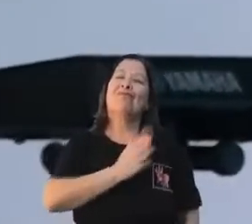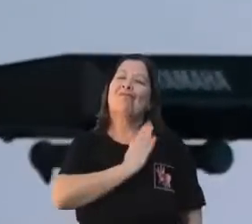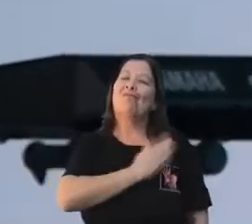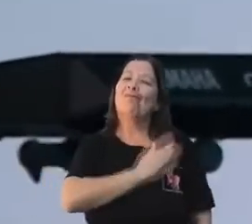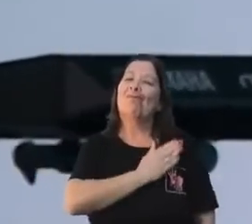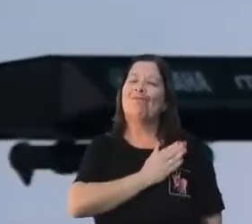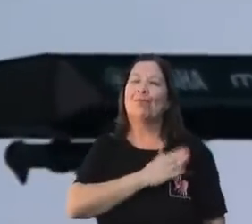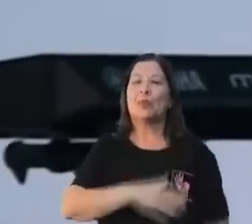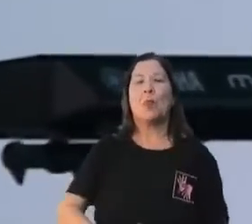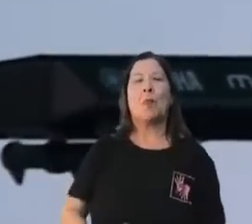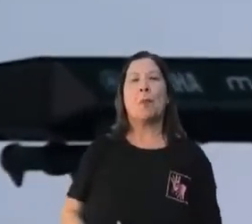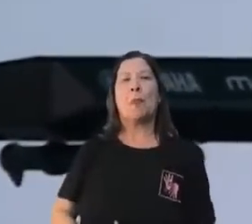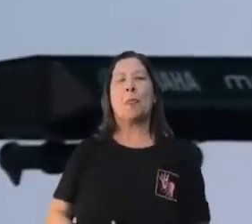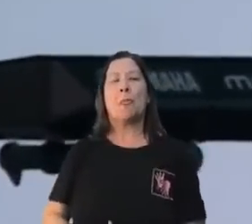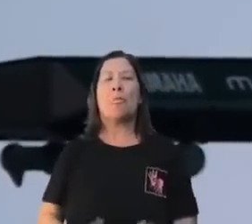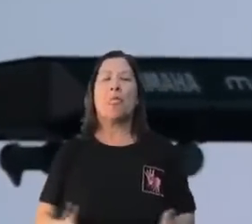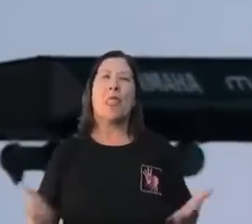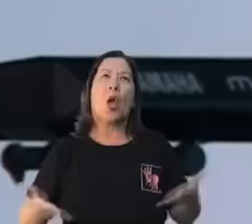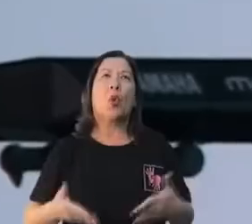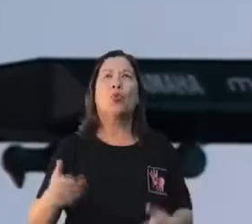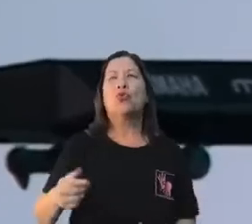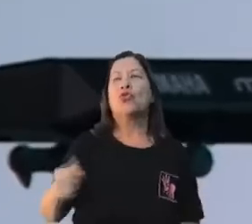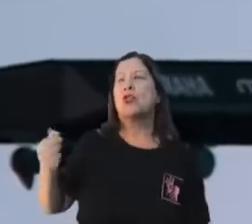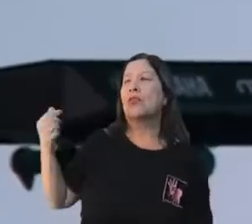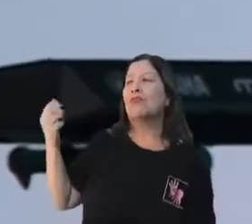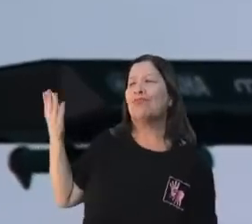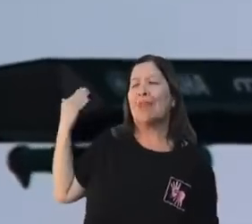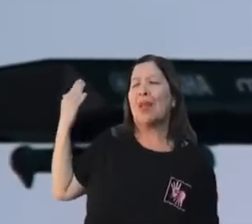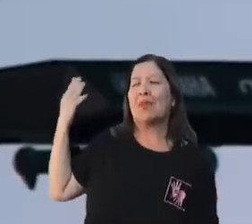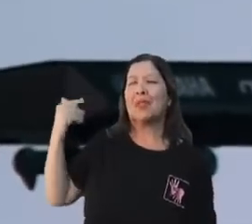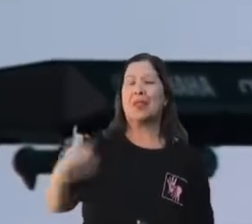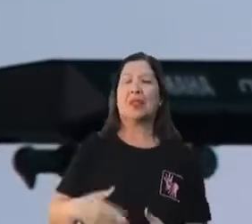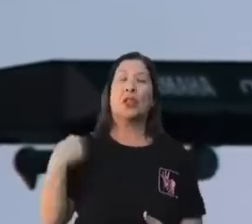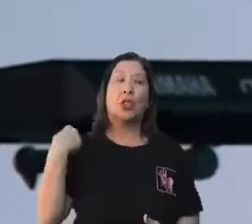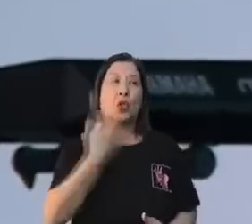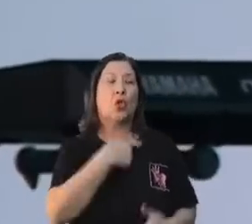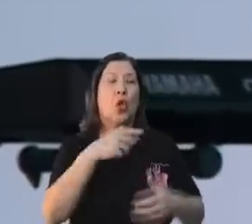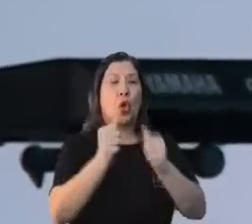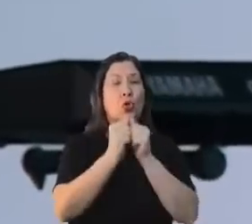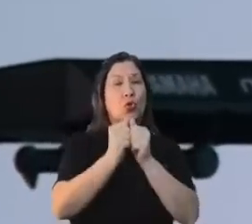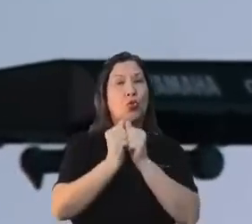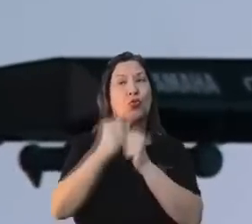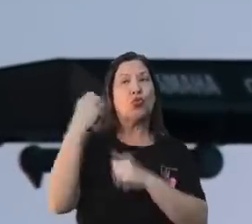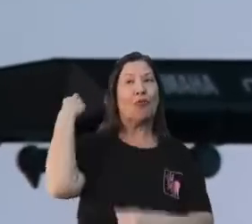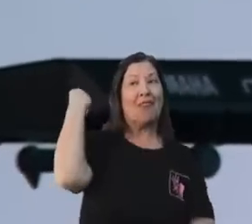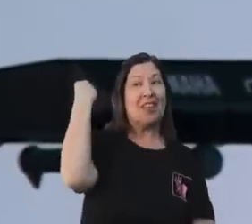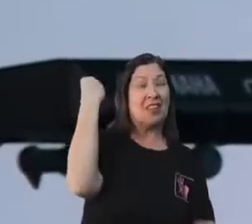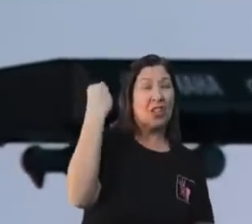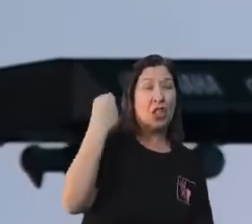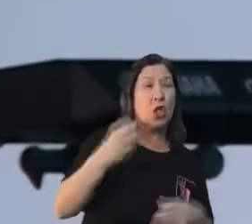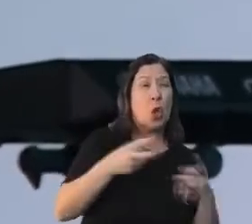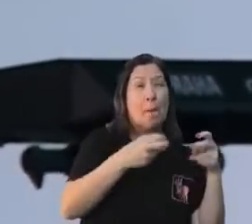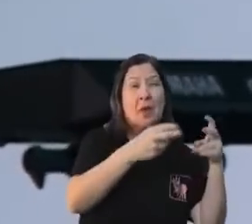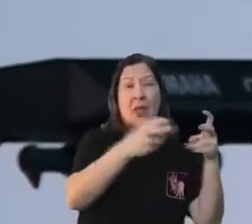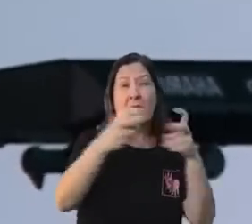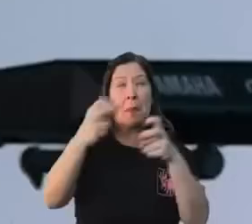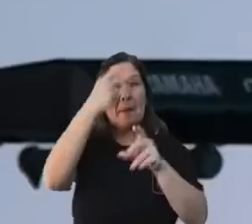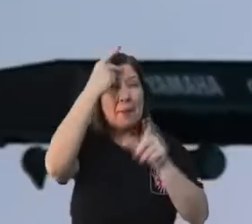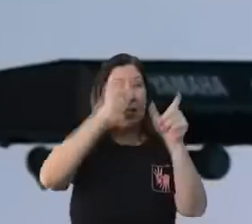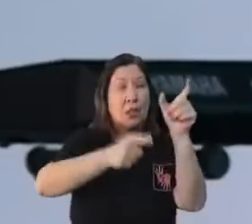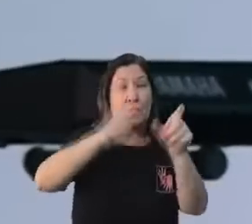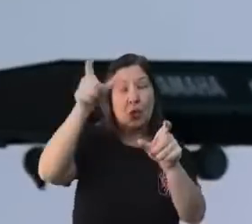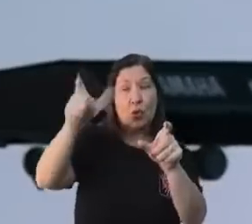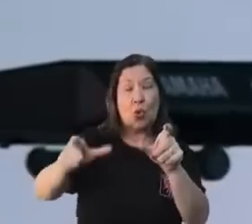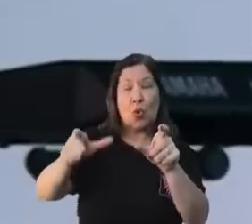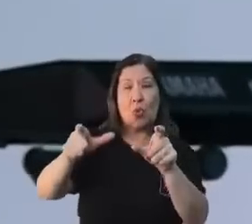fomos visitar Coimbra. Enquanto viajávamos, eu vi caravanas a pé,